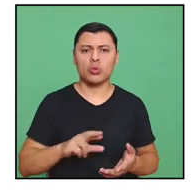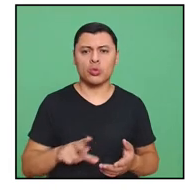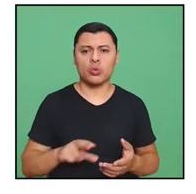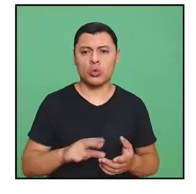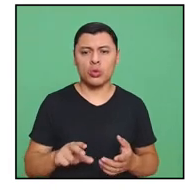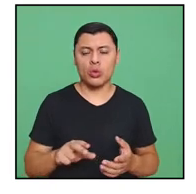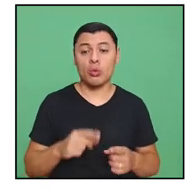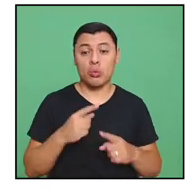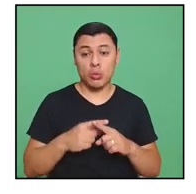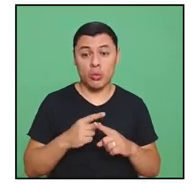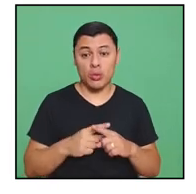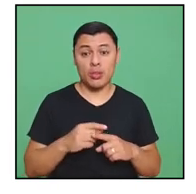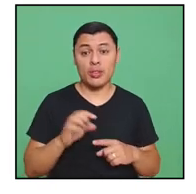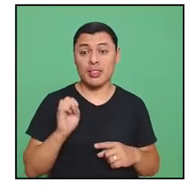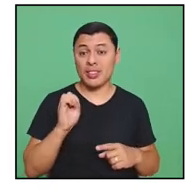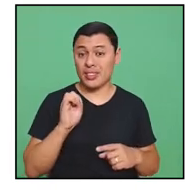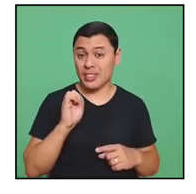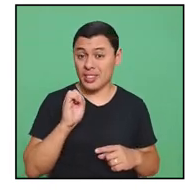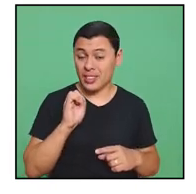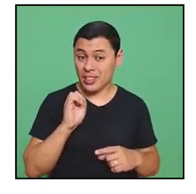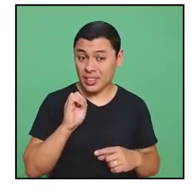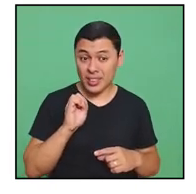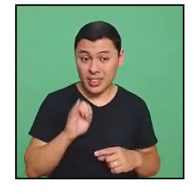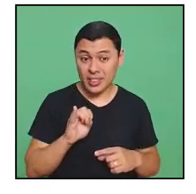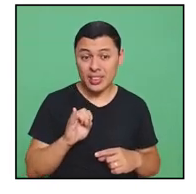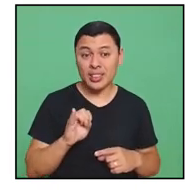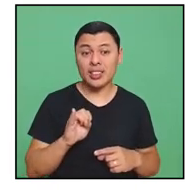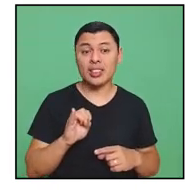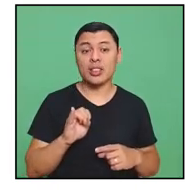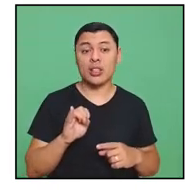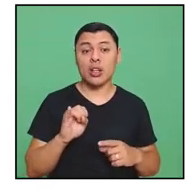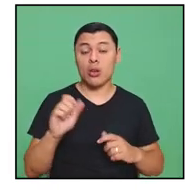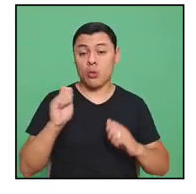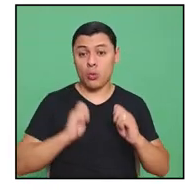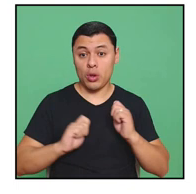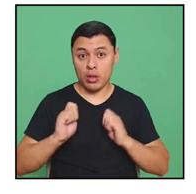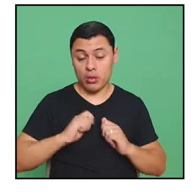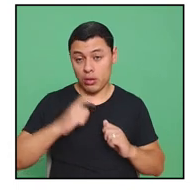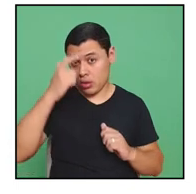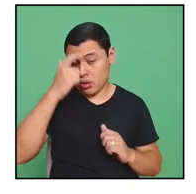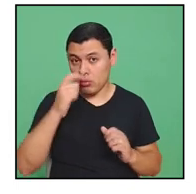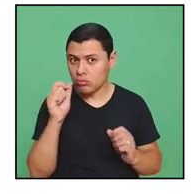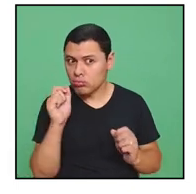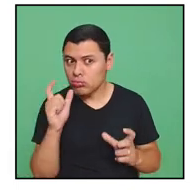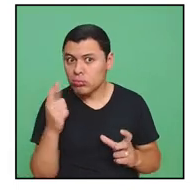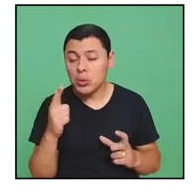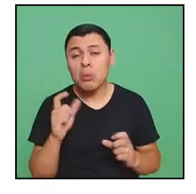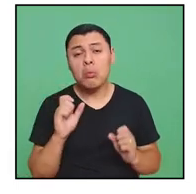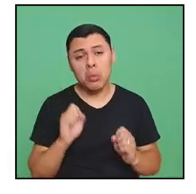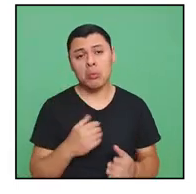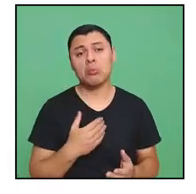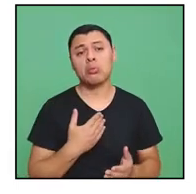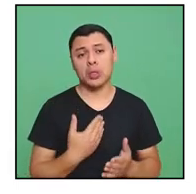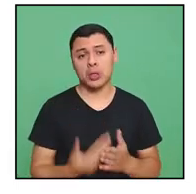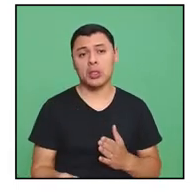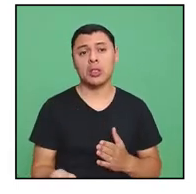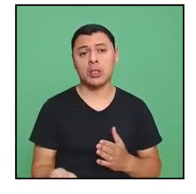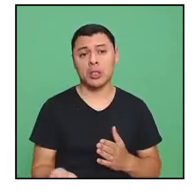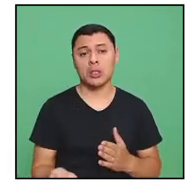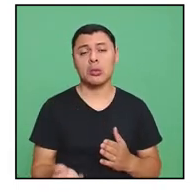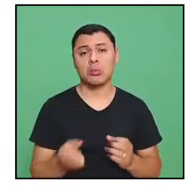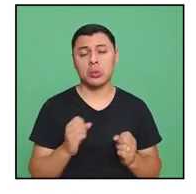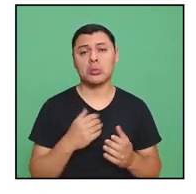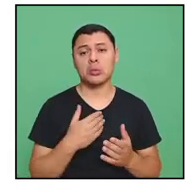não, se o artista também não fica ligado, ele pode perder uma venda secundária e